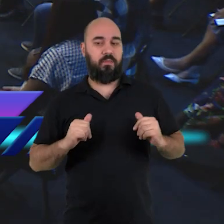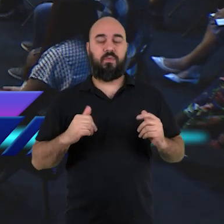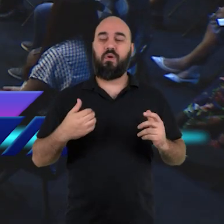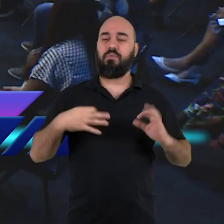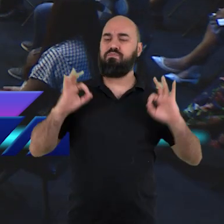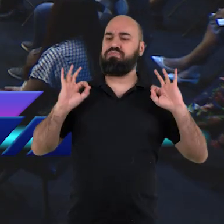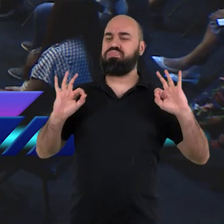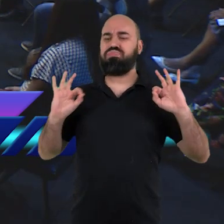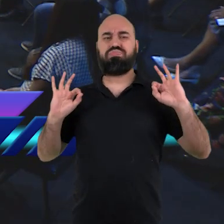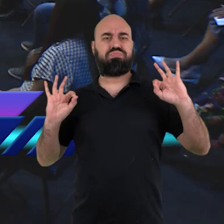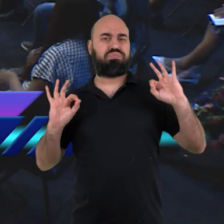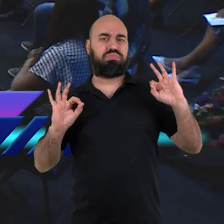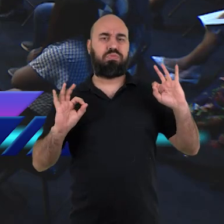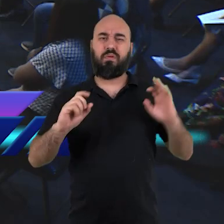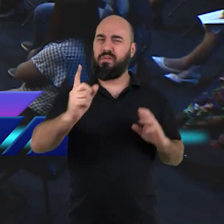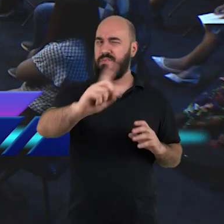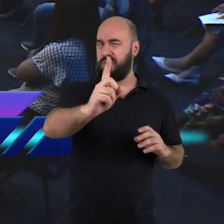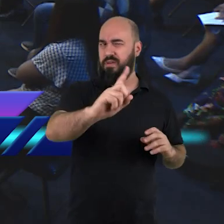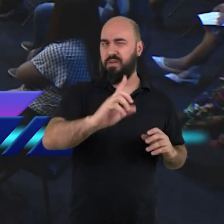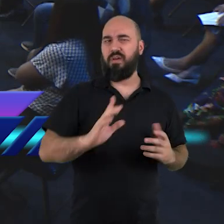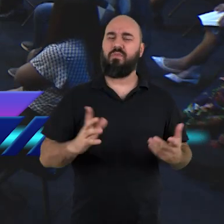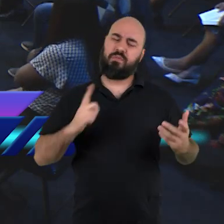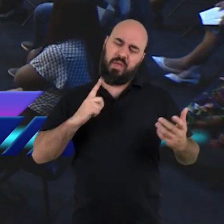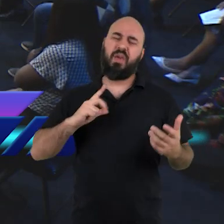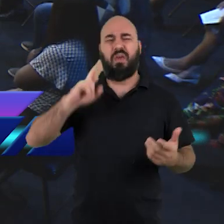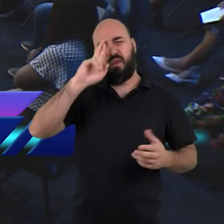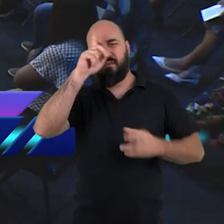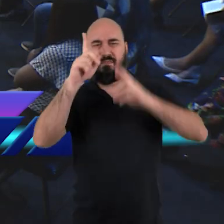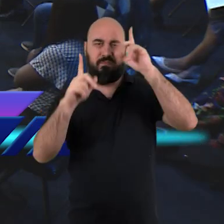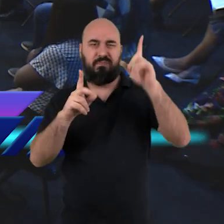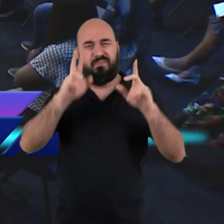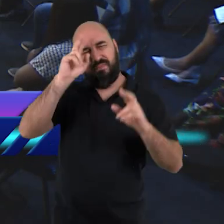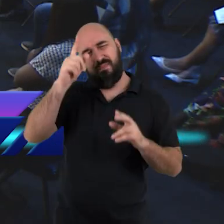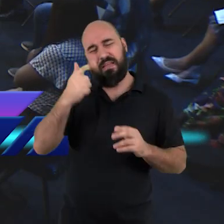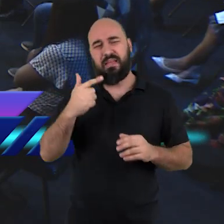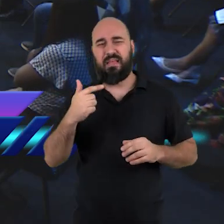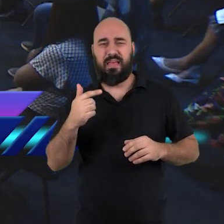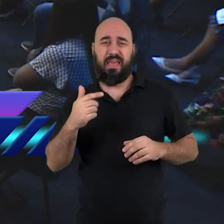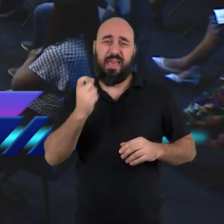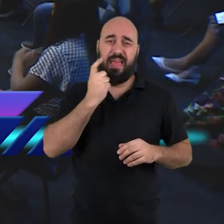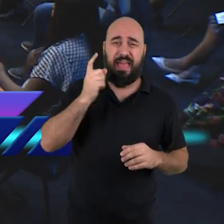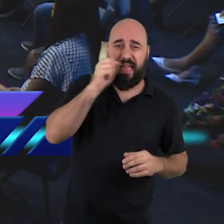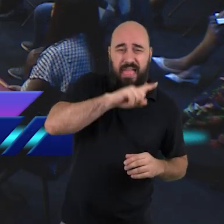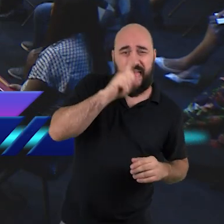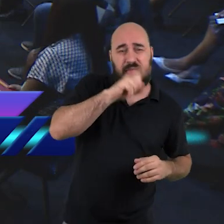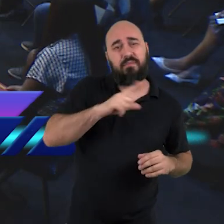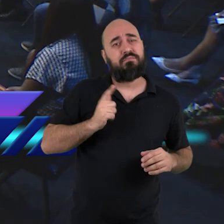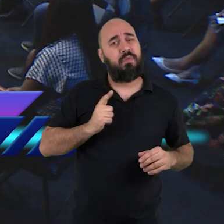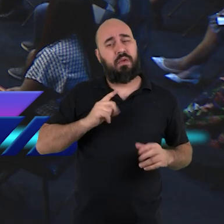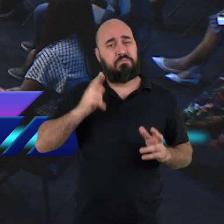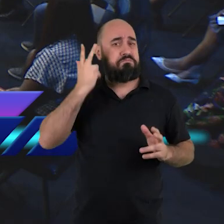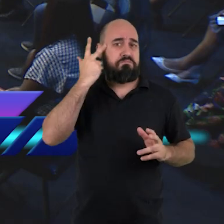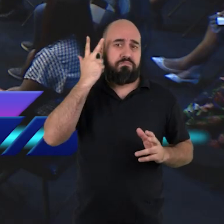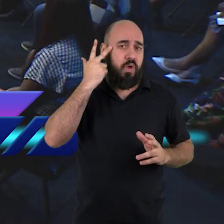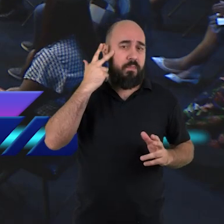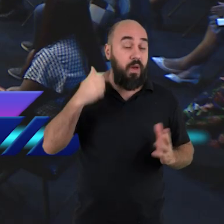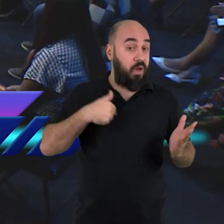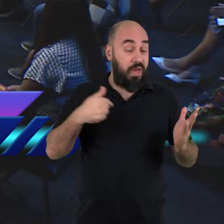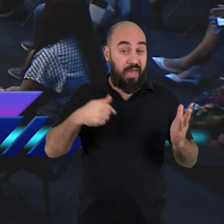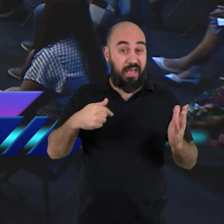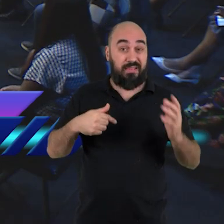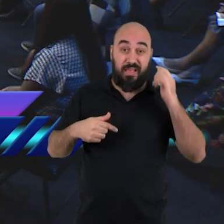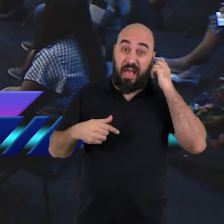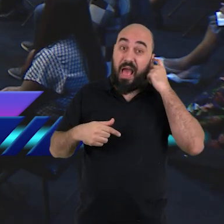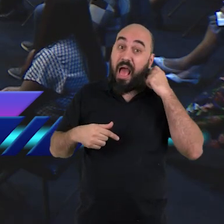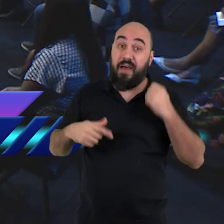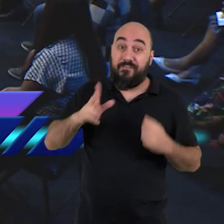ser irrepreensível. Uma pessoa que não vai cometer nenhuma falha. Não estou dizendo nada disso não, porque somos falhos e pecadores. E vamos